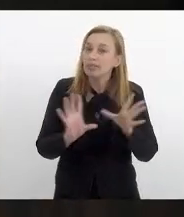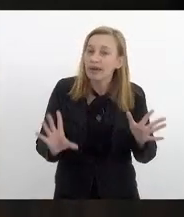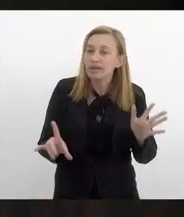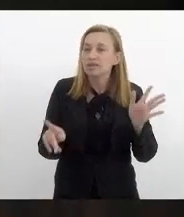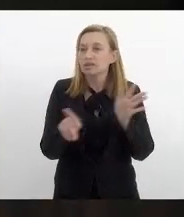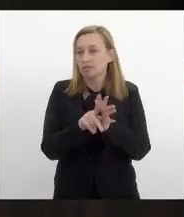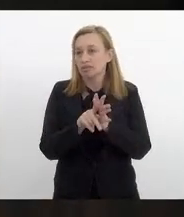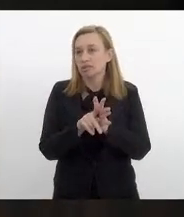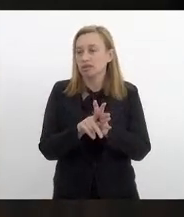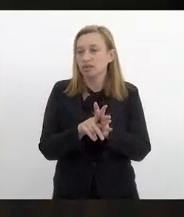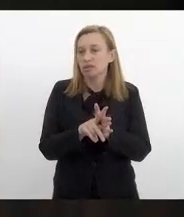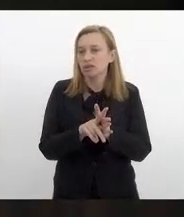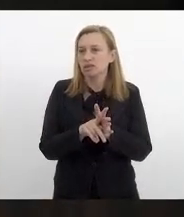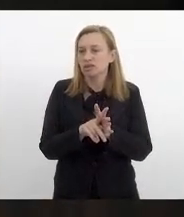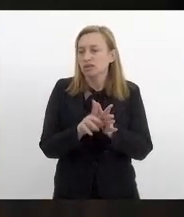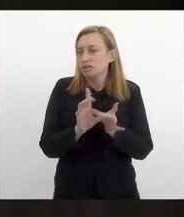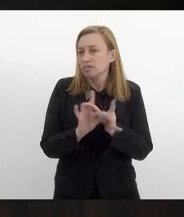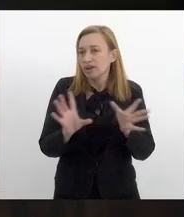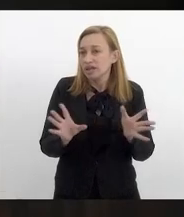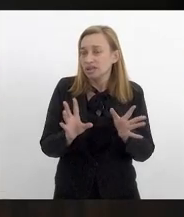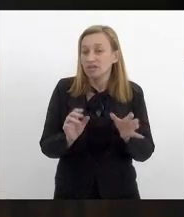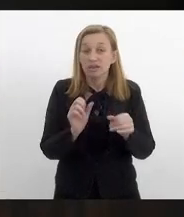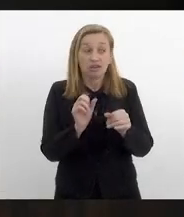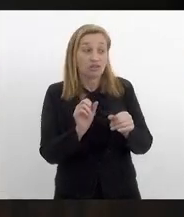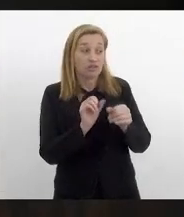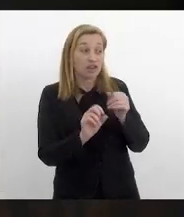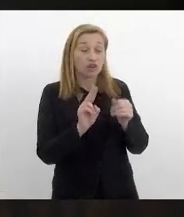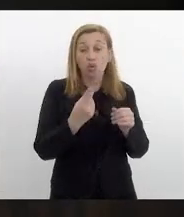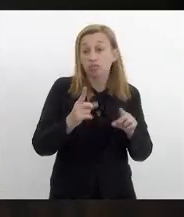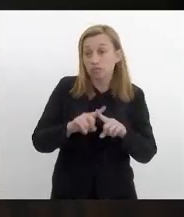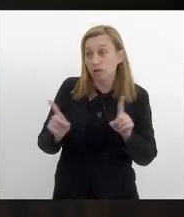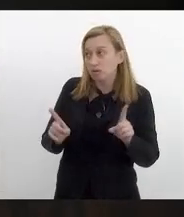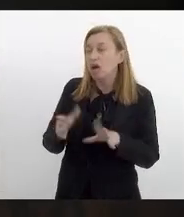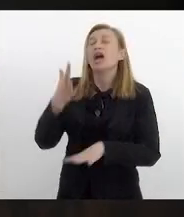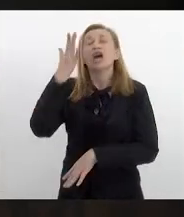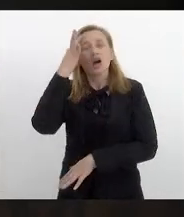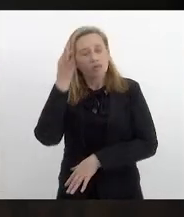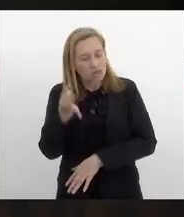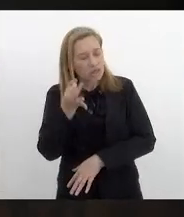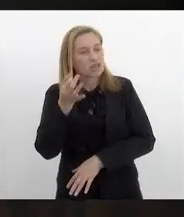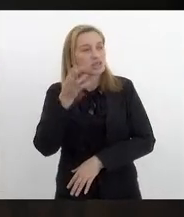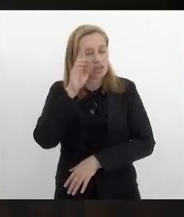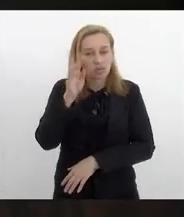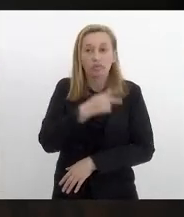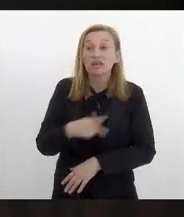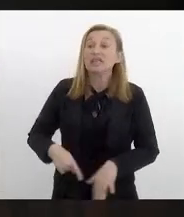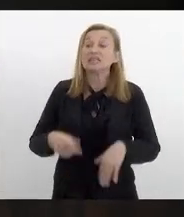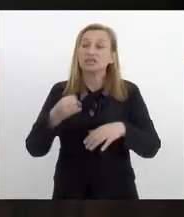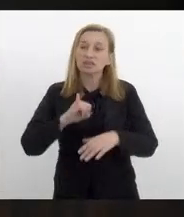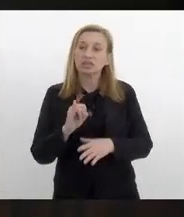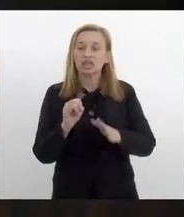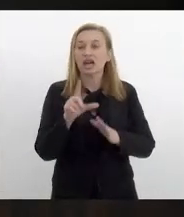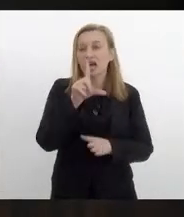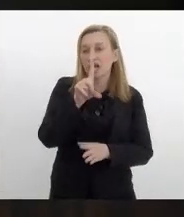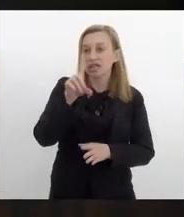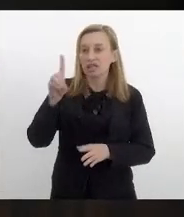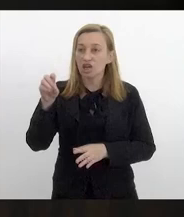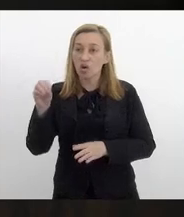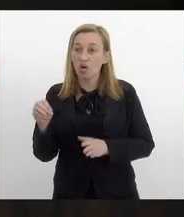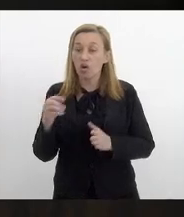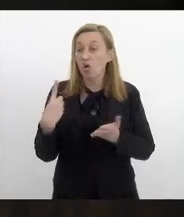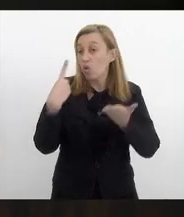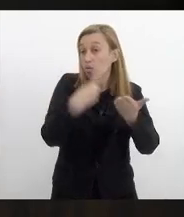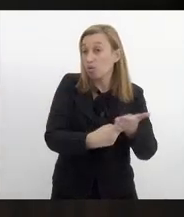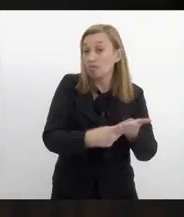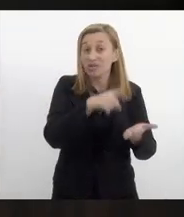Sendo autorizativo, não precisava nem constar isso, porque ele faz ou não. Então, se a gente for começar a botar na LDO, a fazer, porque é um compromisso que ele